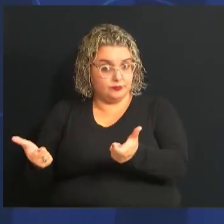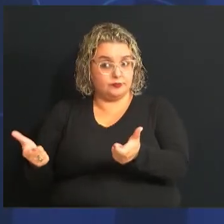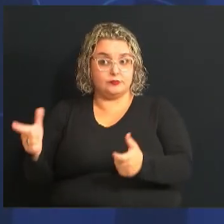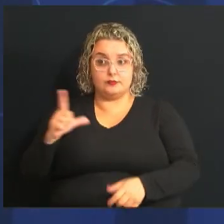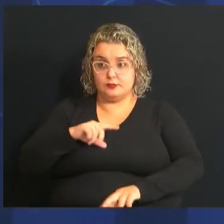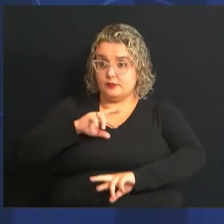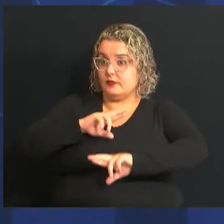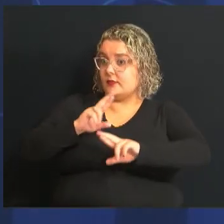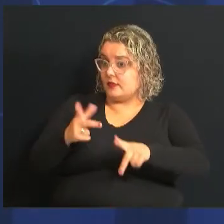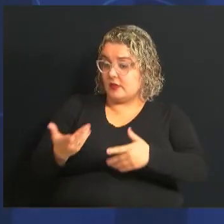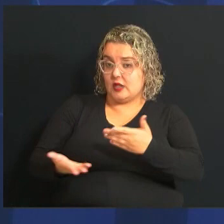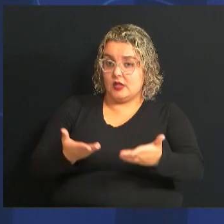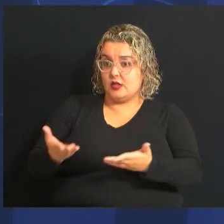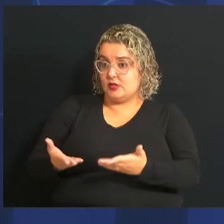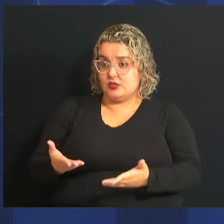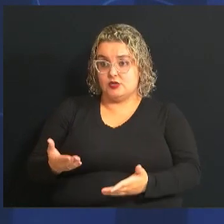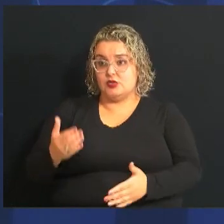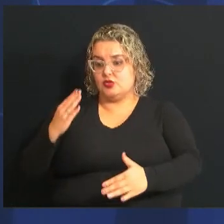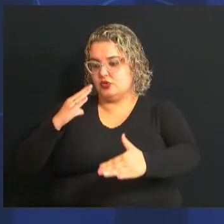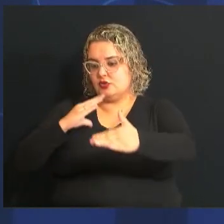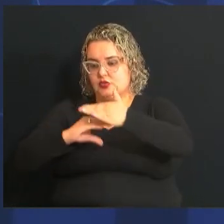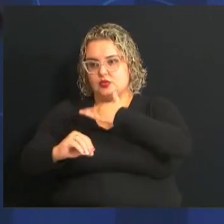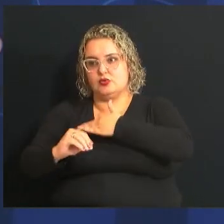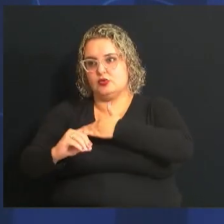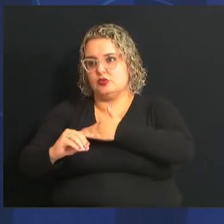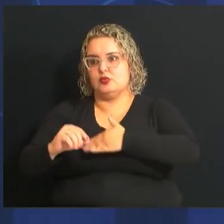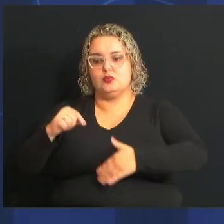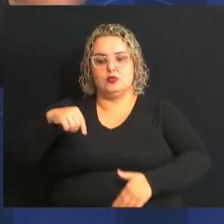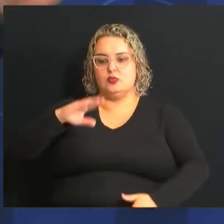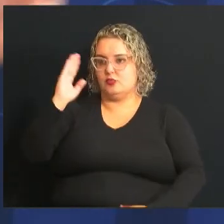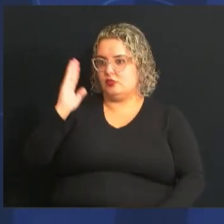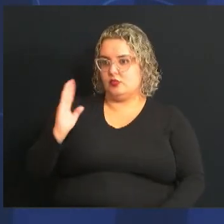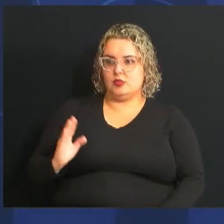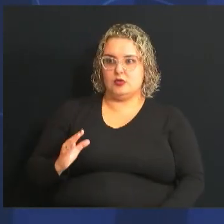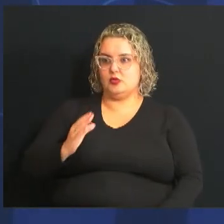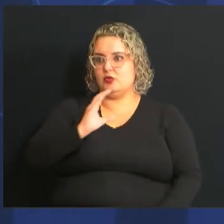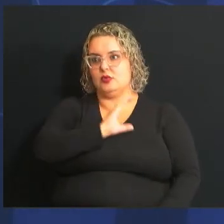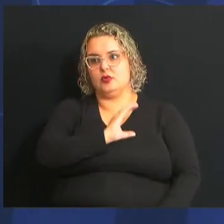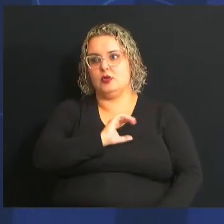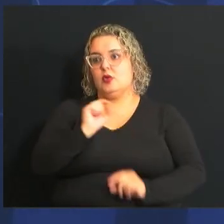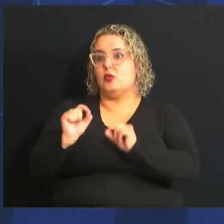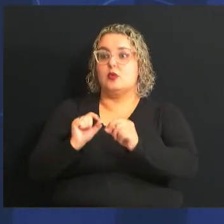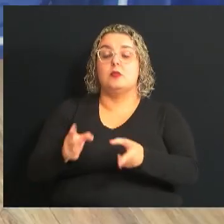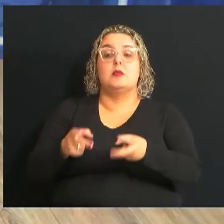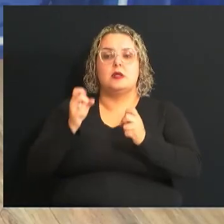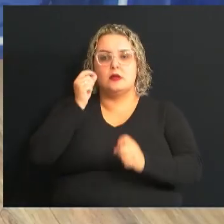do tratamento de uma imigrante aqui no Brasil, no Canadá? O que você percebe?